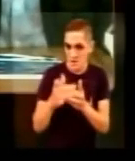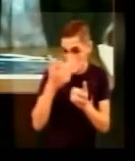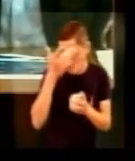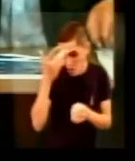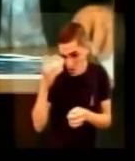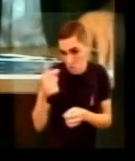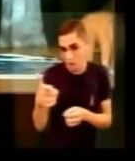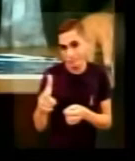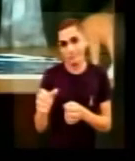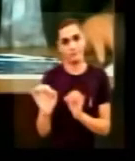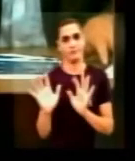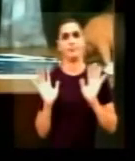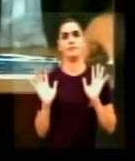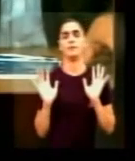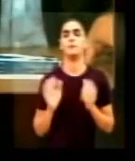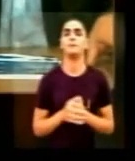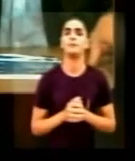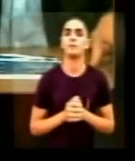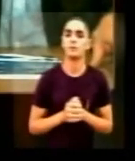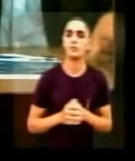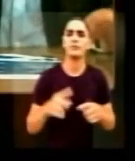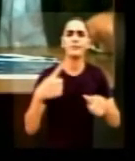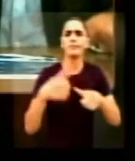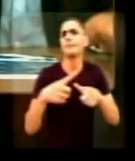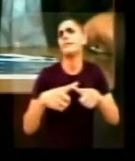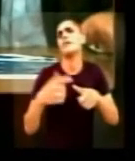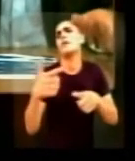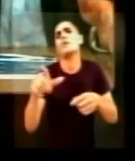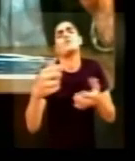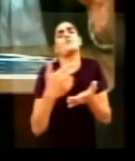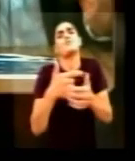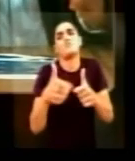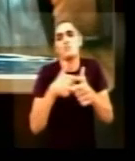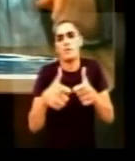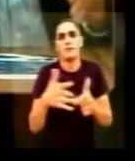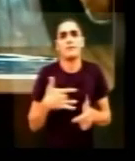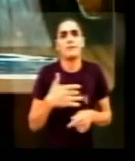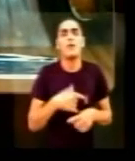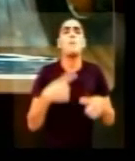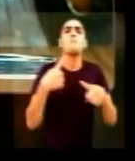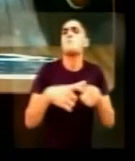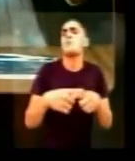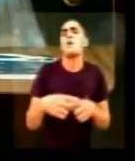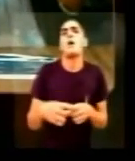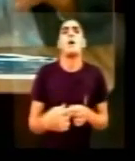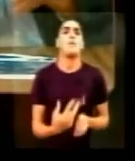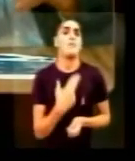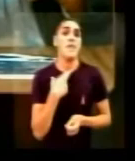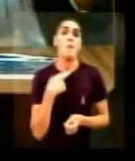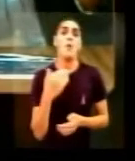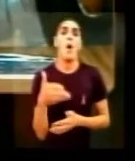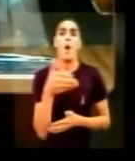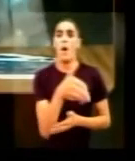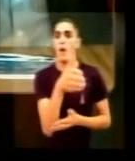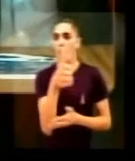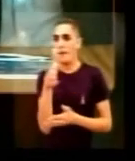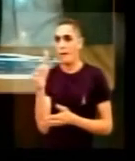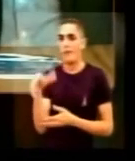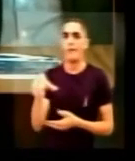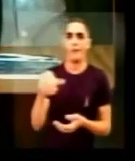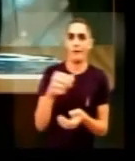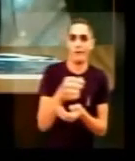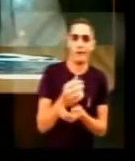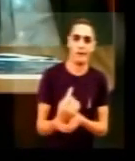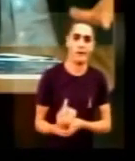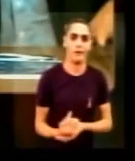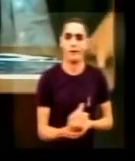devem procurar as UPAs? Porque nós estamos voltando à normalidade do atendimento das